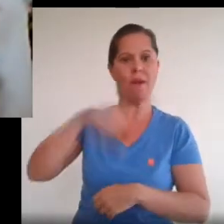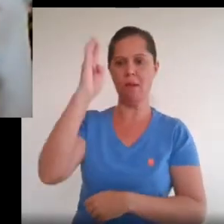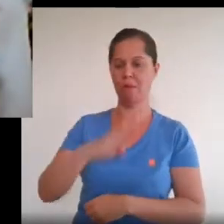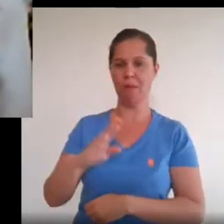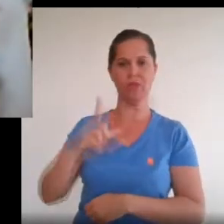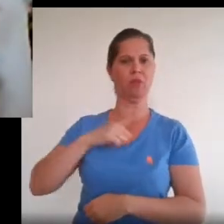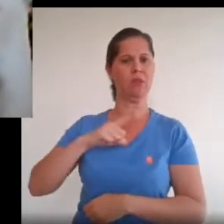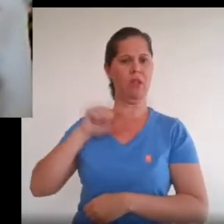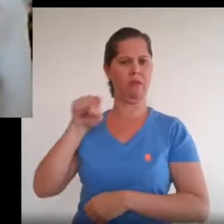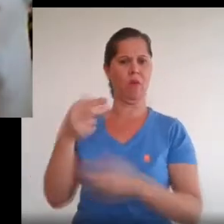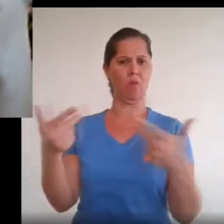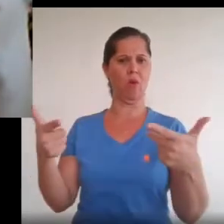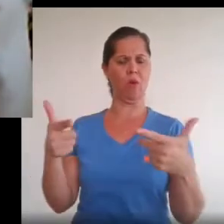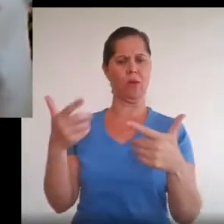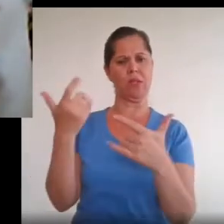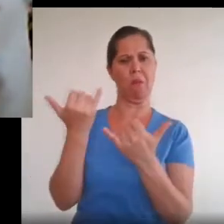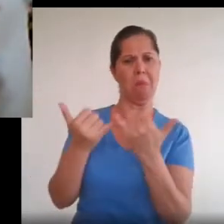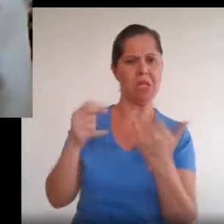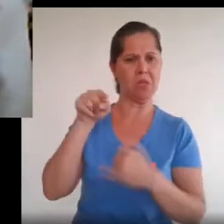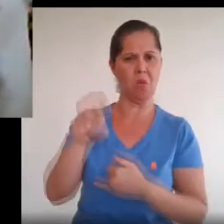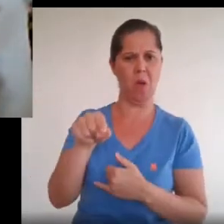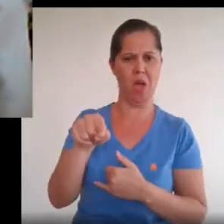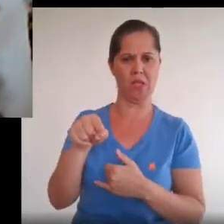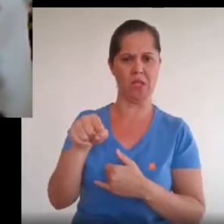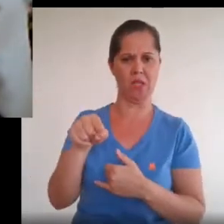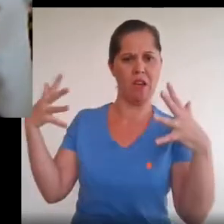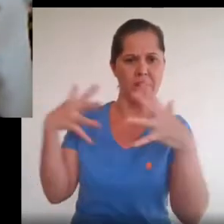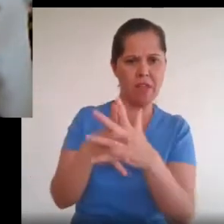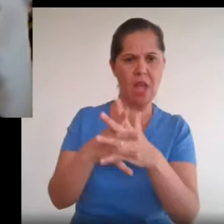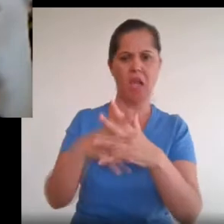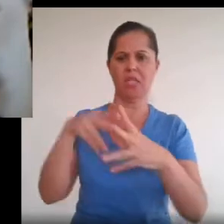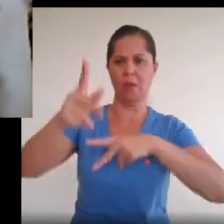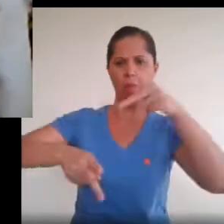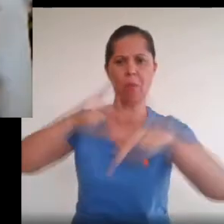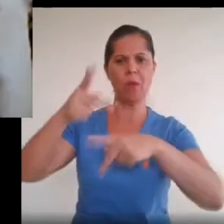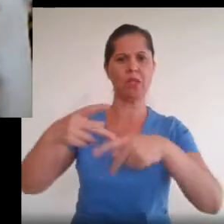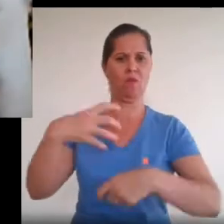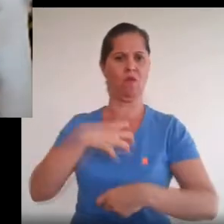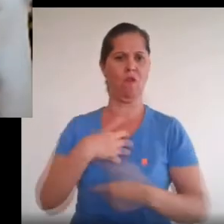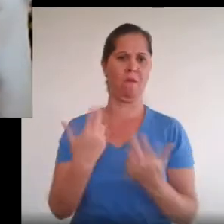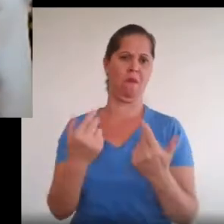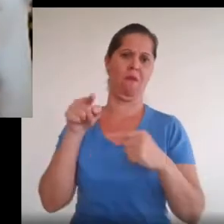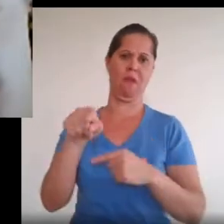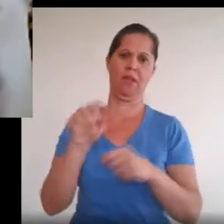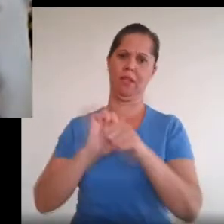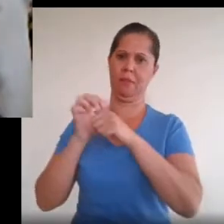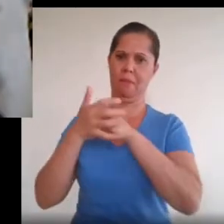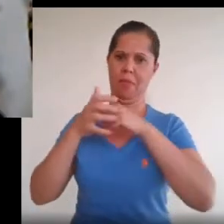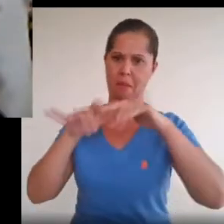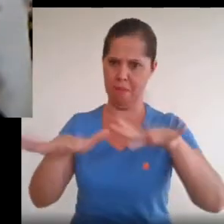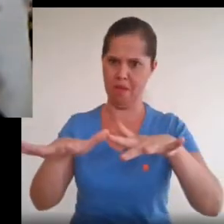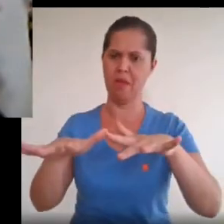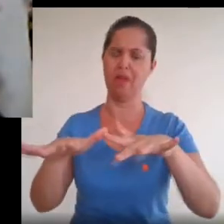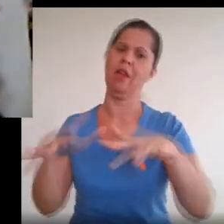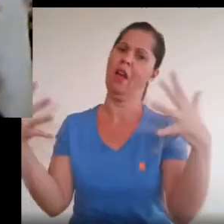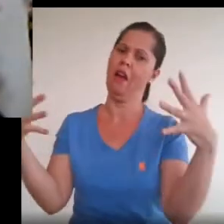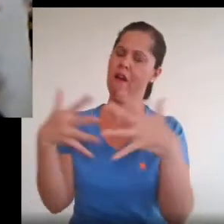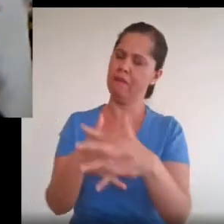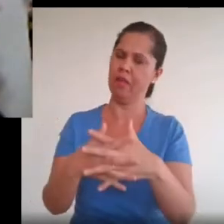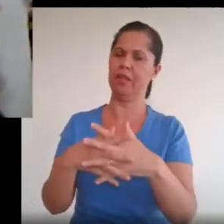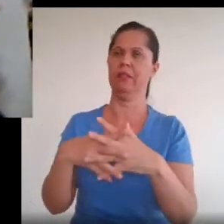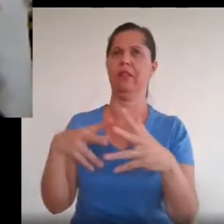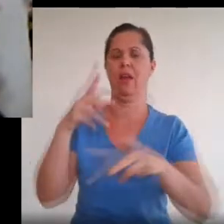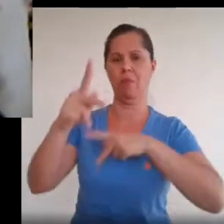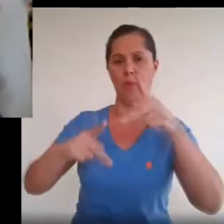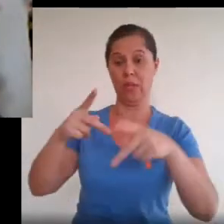antes aqui no Brasil uma doença que afetasse tanto a população como essa. E está afetando tanto a